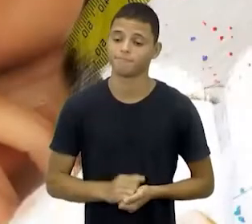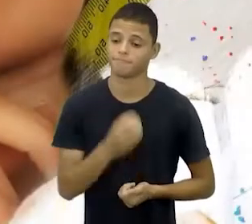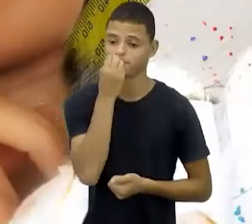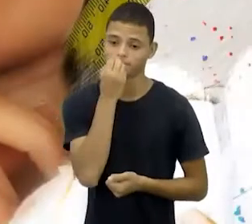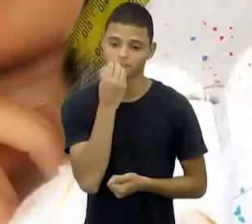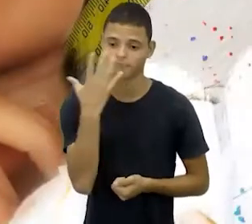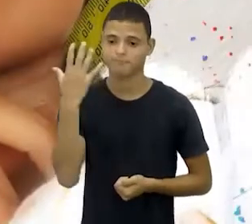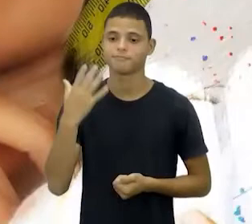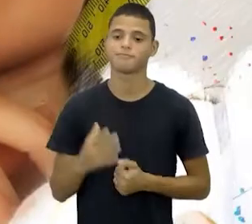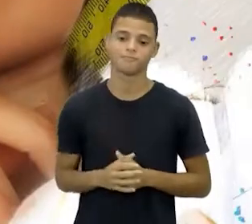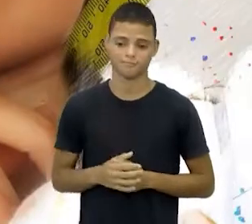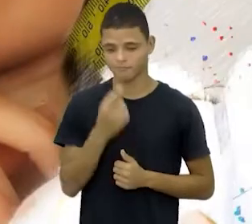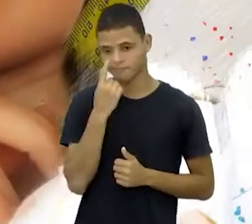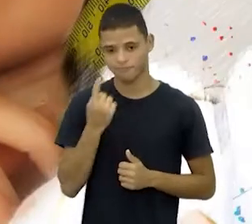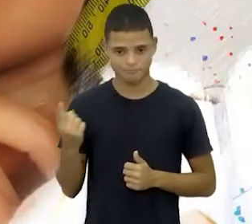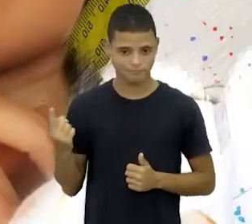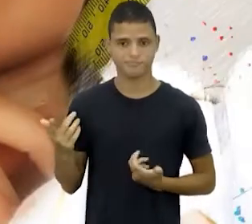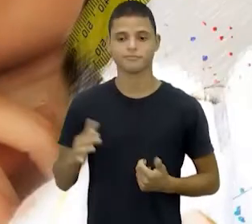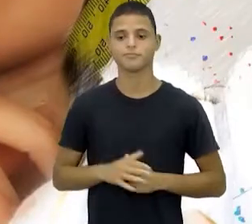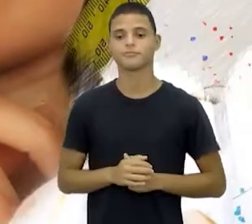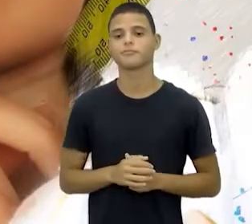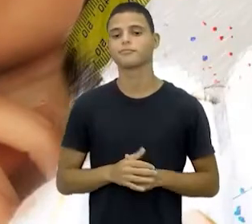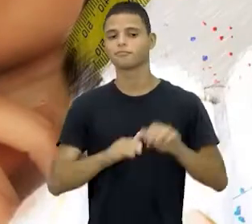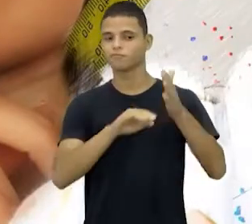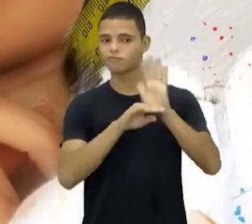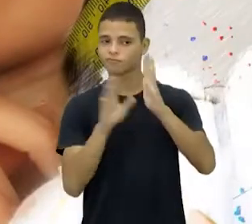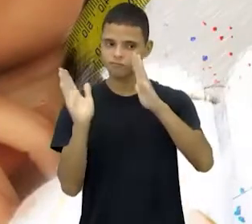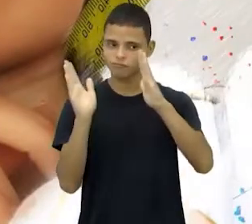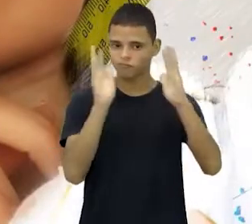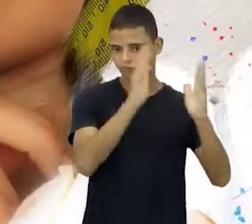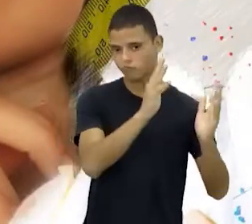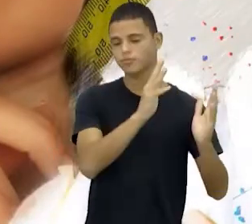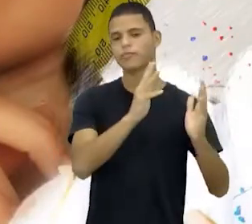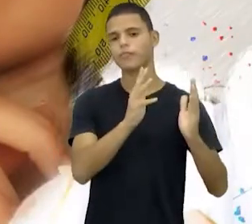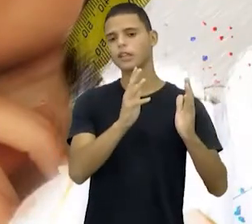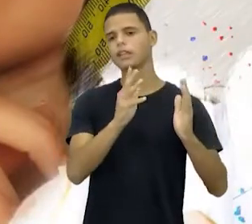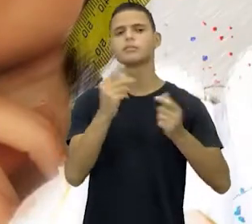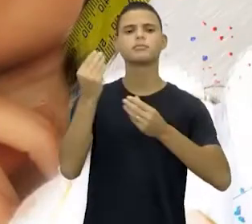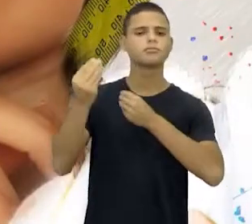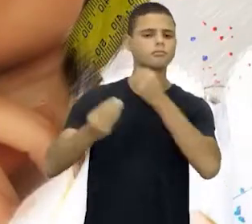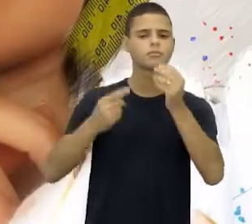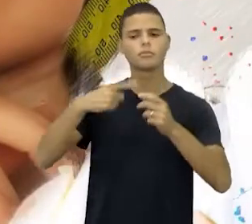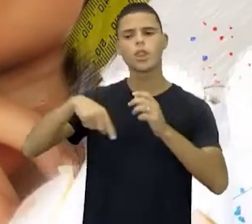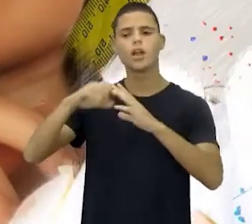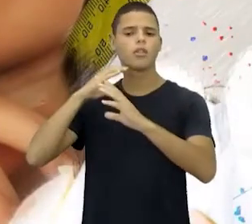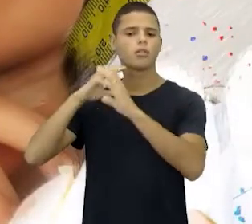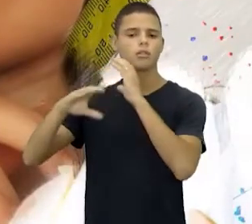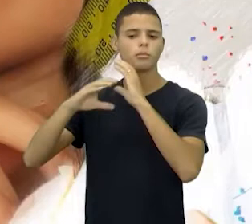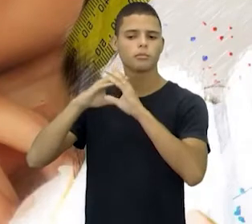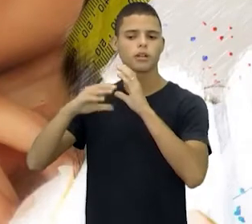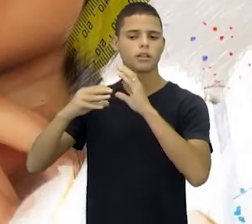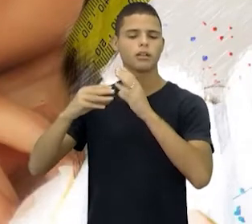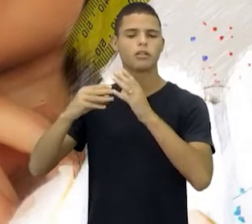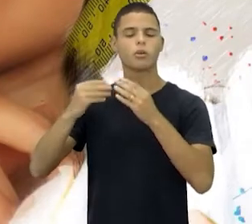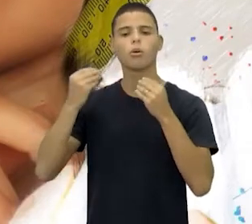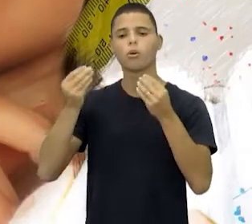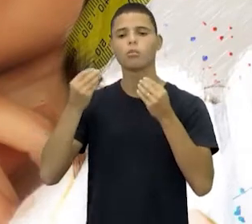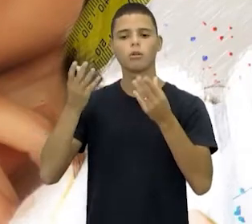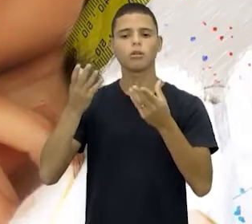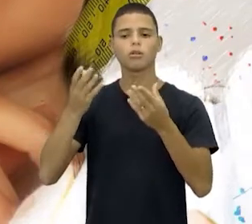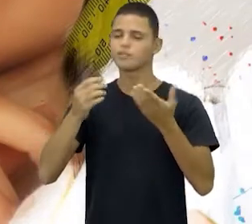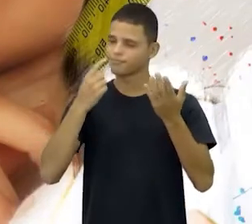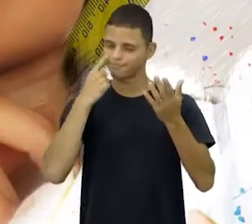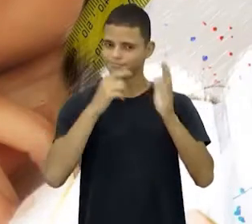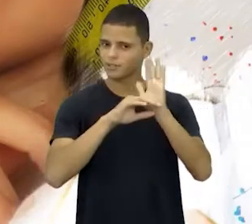Muito bem, turma. Então nós vimos um pouco de como nós podemos nos comunicar. O vídeo ele apresenta